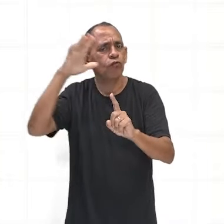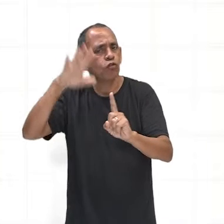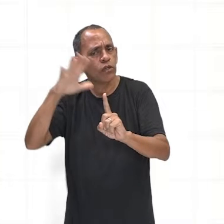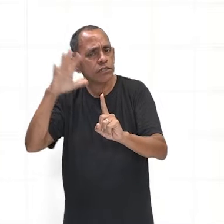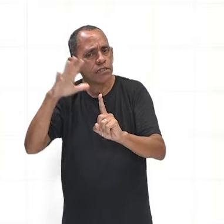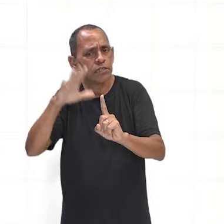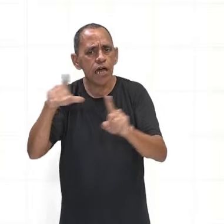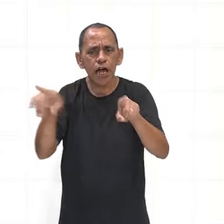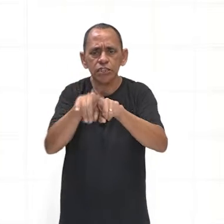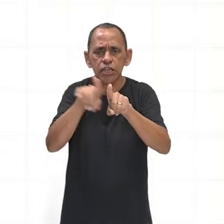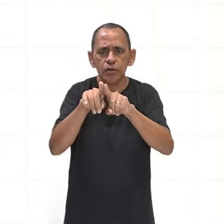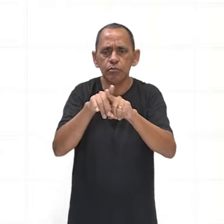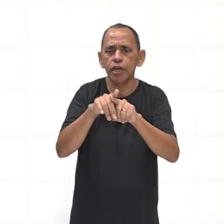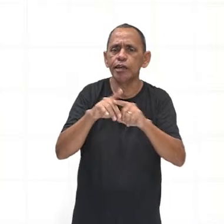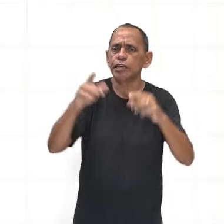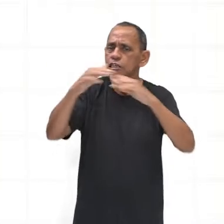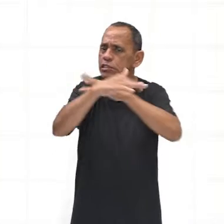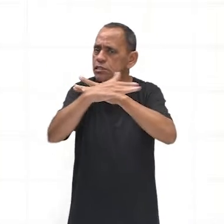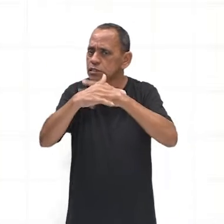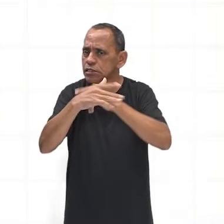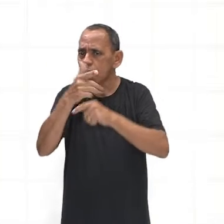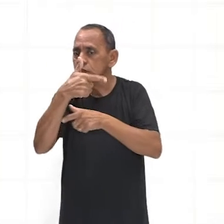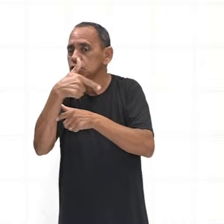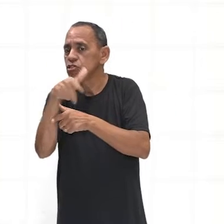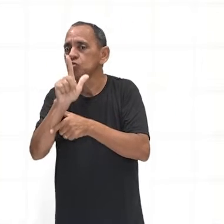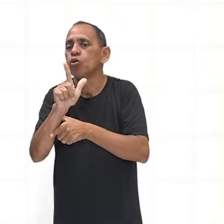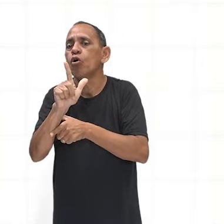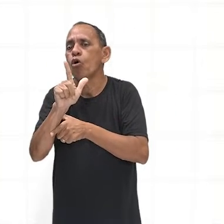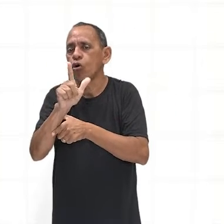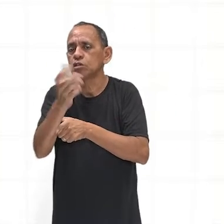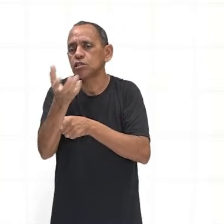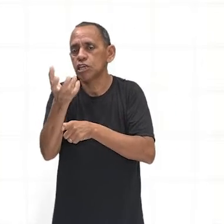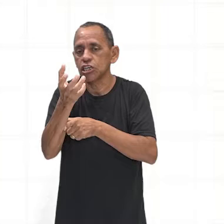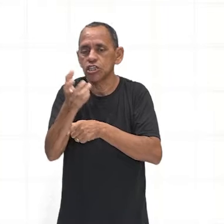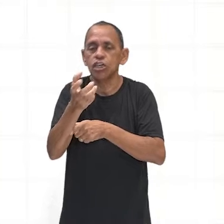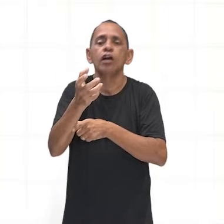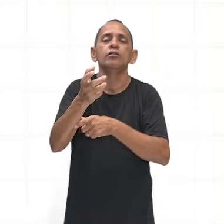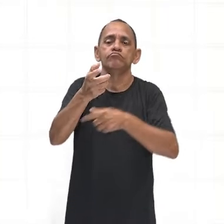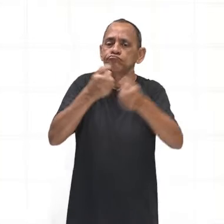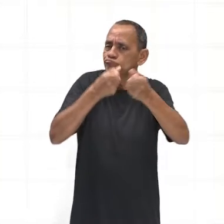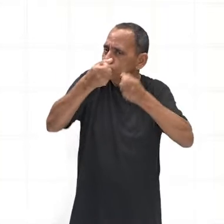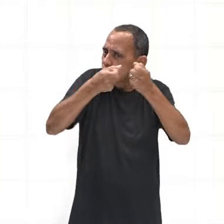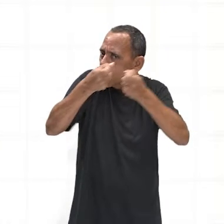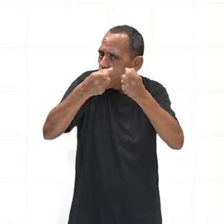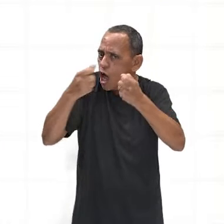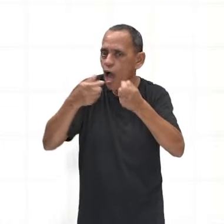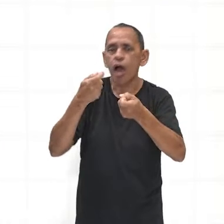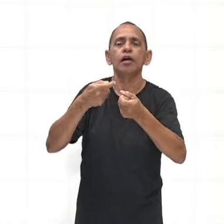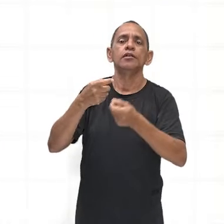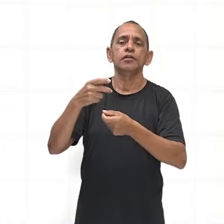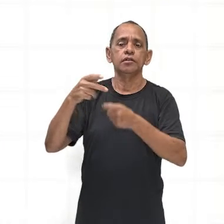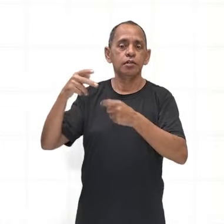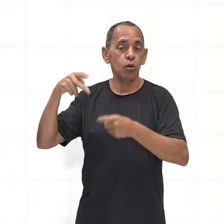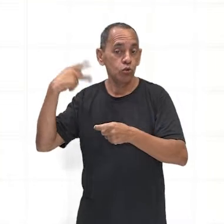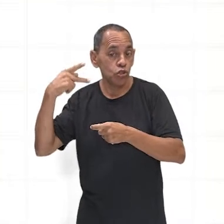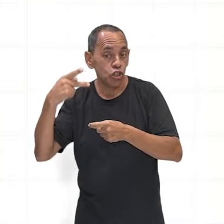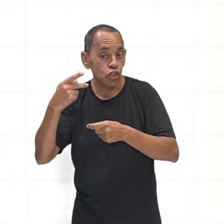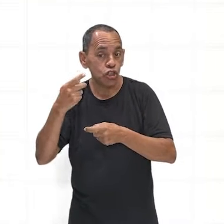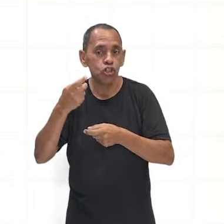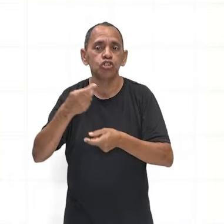outras cidades-estados para ter ali o controle político, econômico,